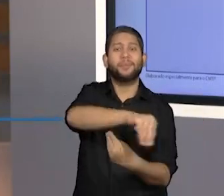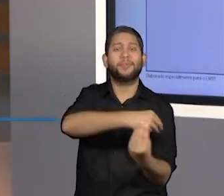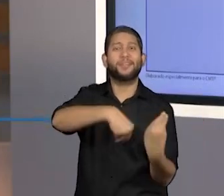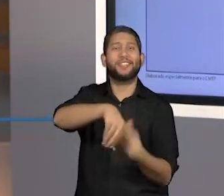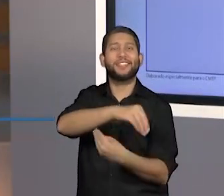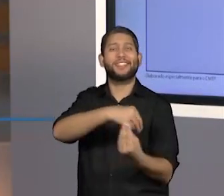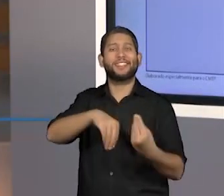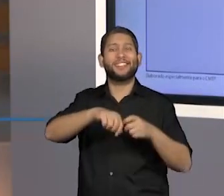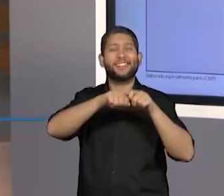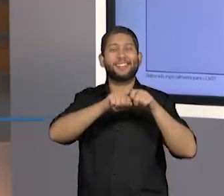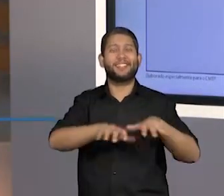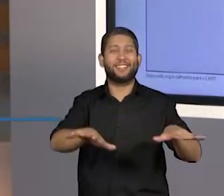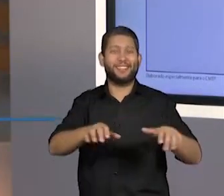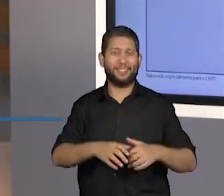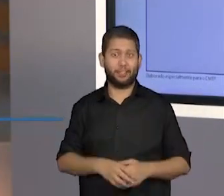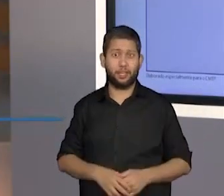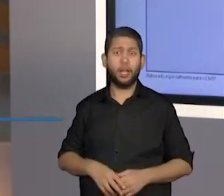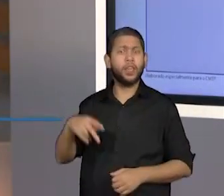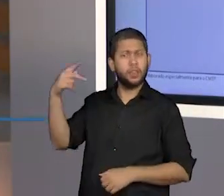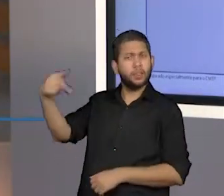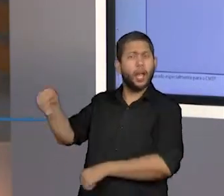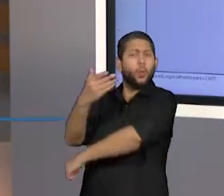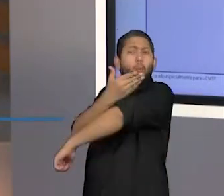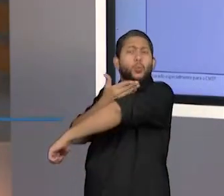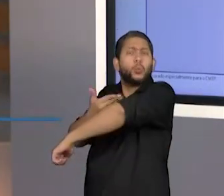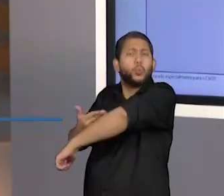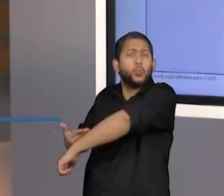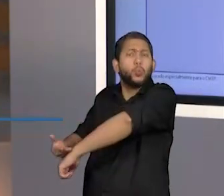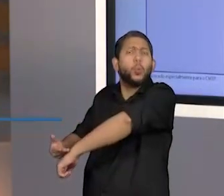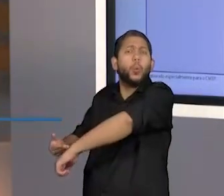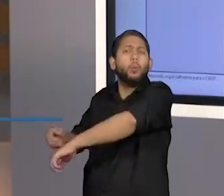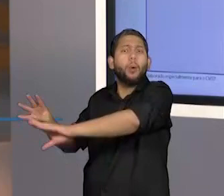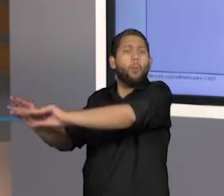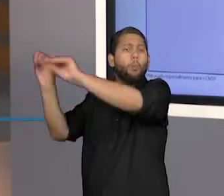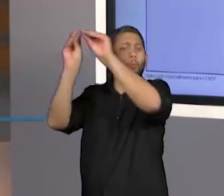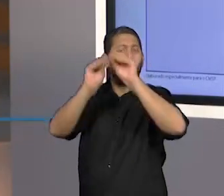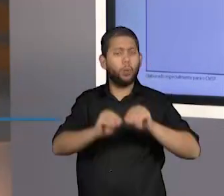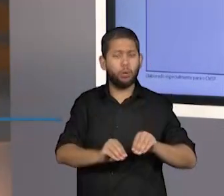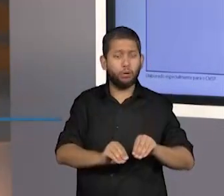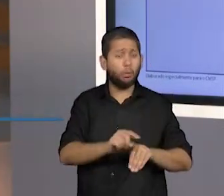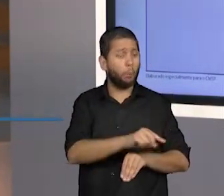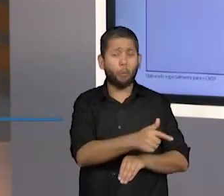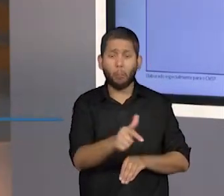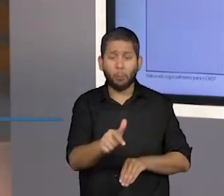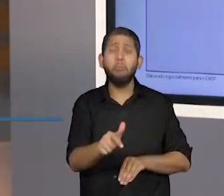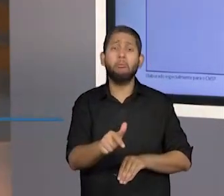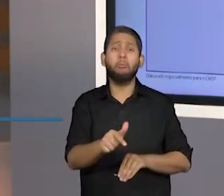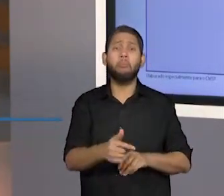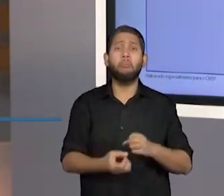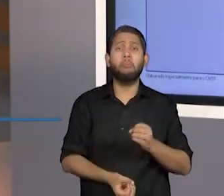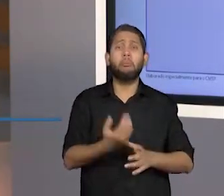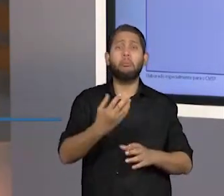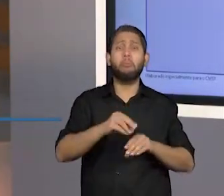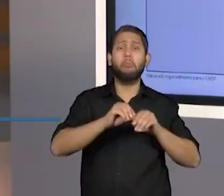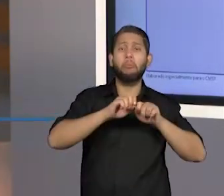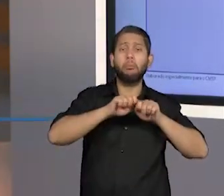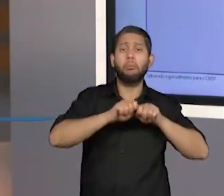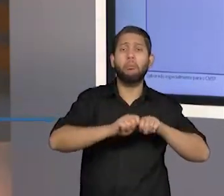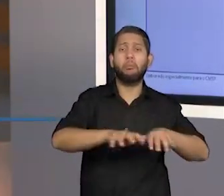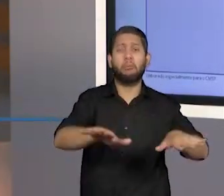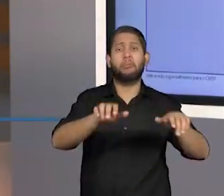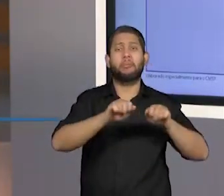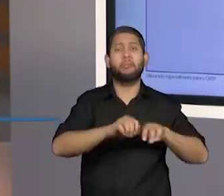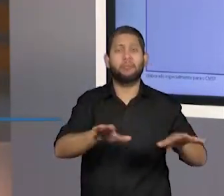Brasil, algo que marca a nossa história de uma forma negativa, mas junto com os